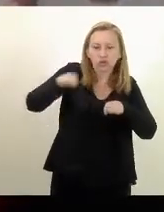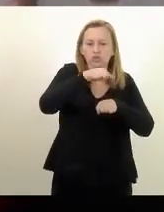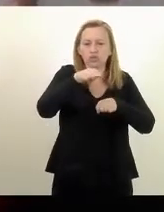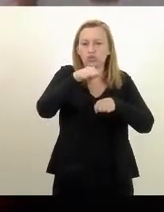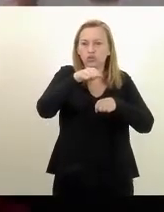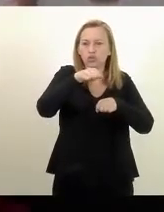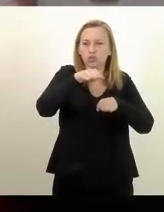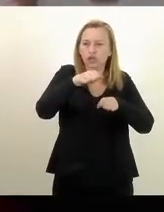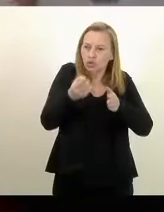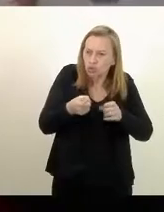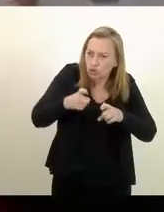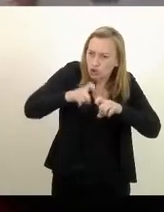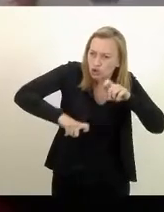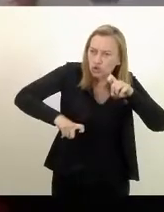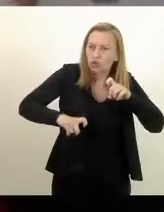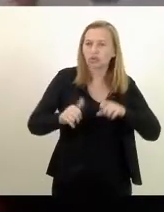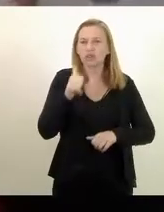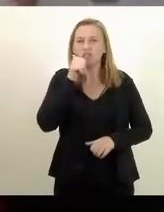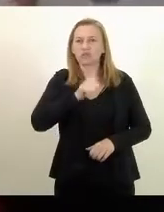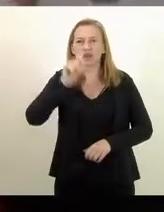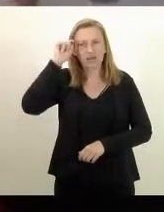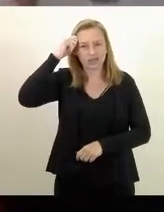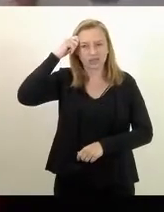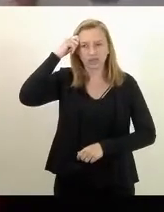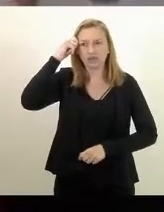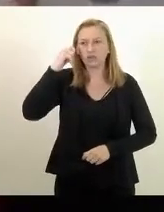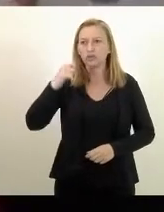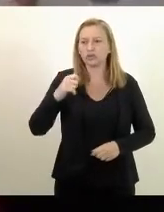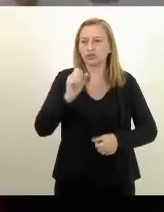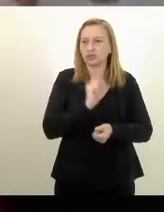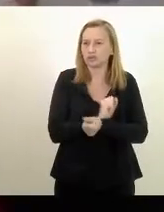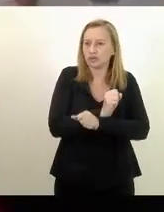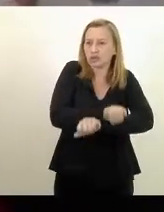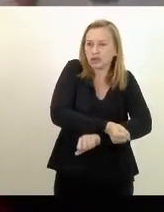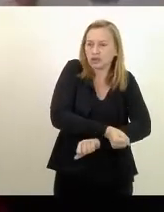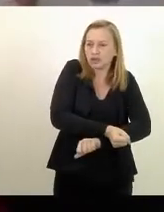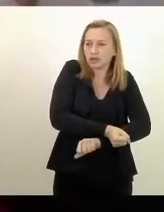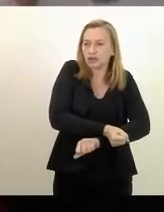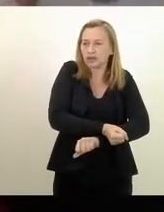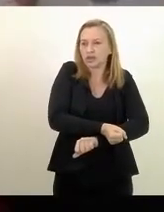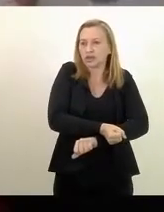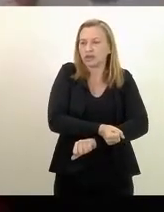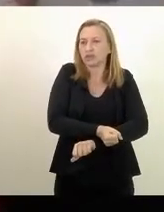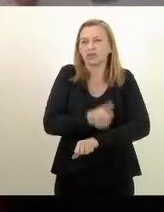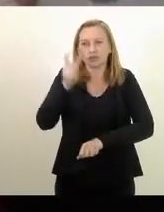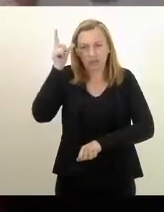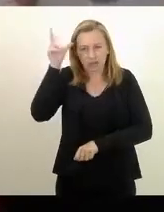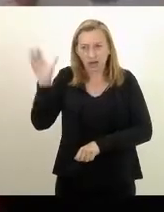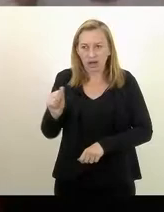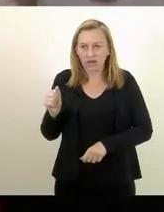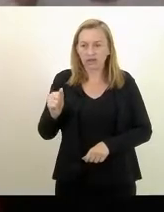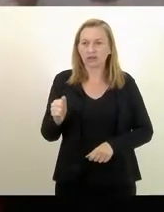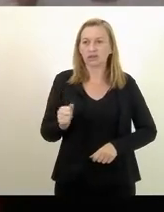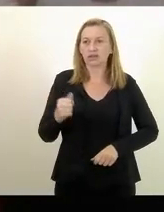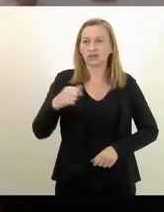estupro sobretudo das mulheres negras escravizadas sequestradas em áfrica e escravizadas nesse país